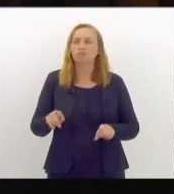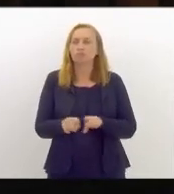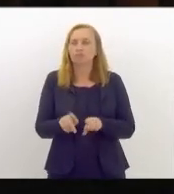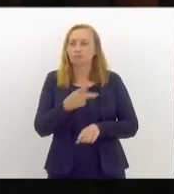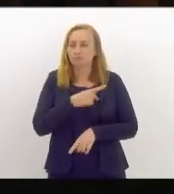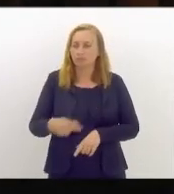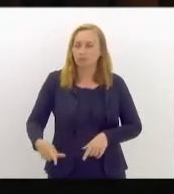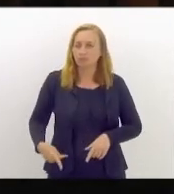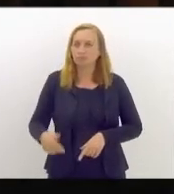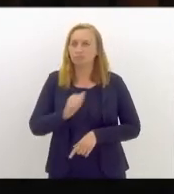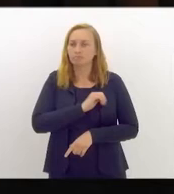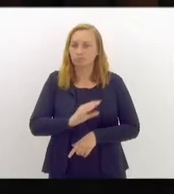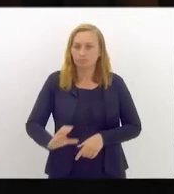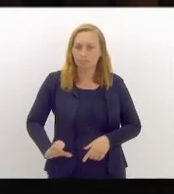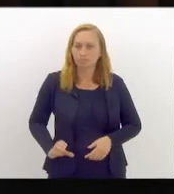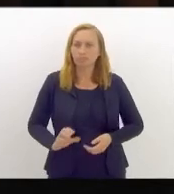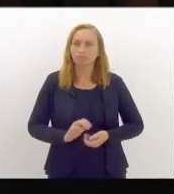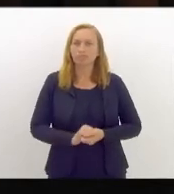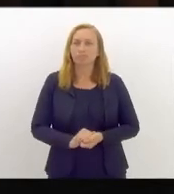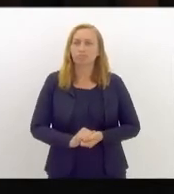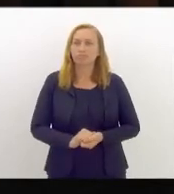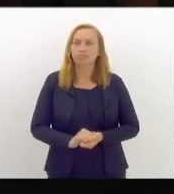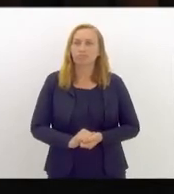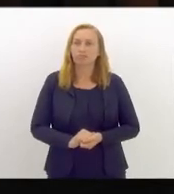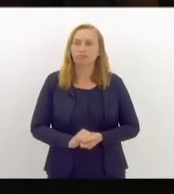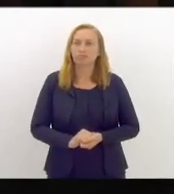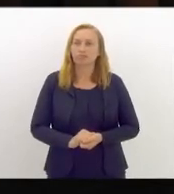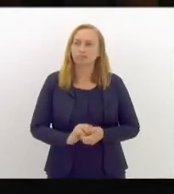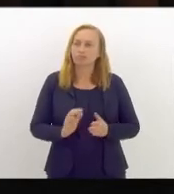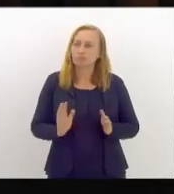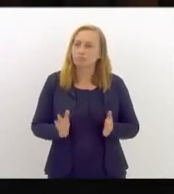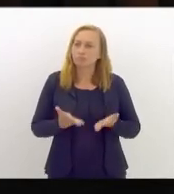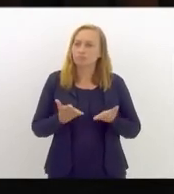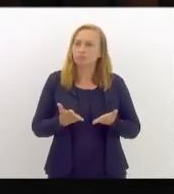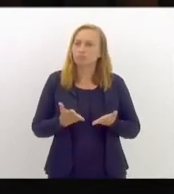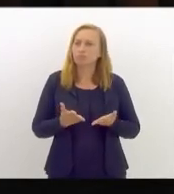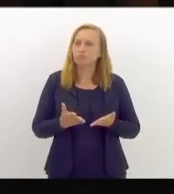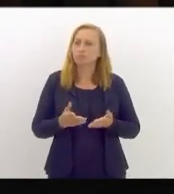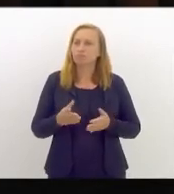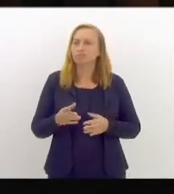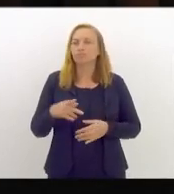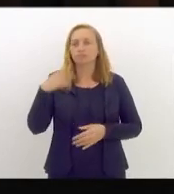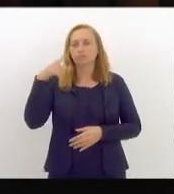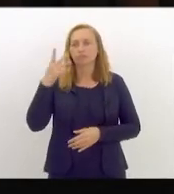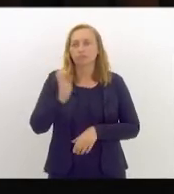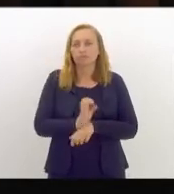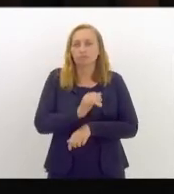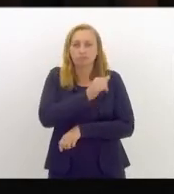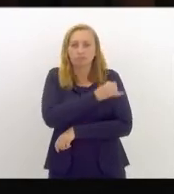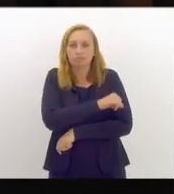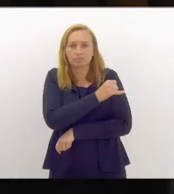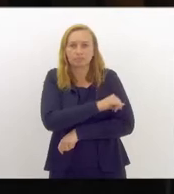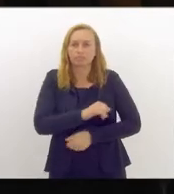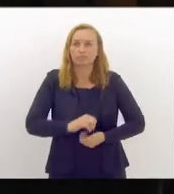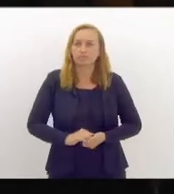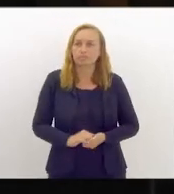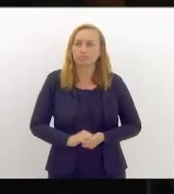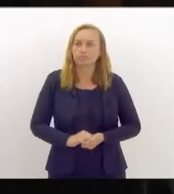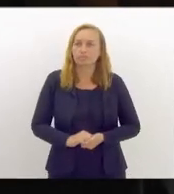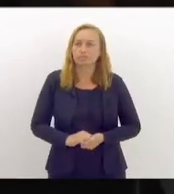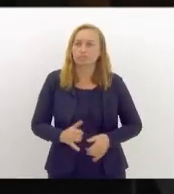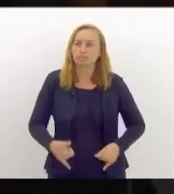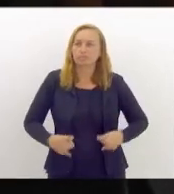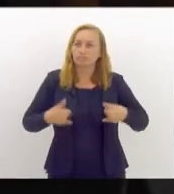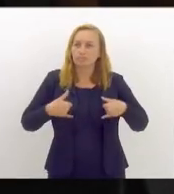Leste Deputado André Ceciliano que tiveram a iniciativa de propor ao Parlamento do Estado do Rio de Janeiro local onde